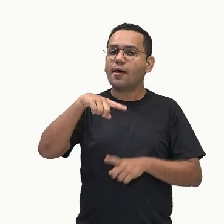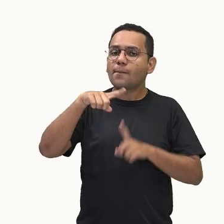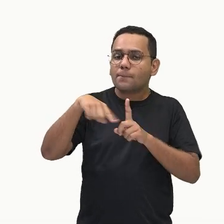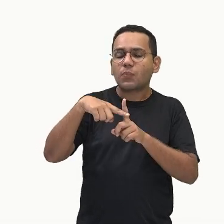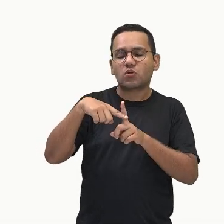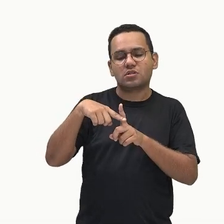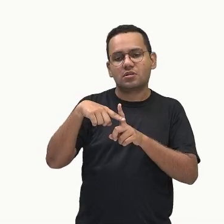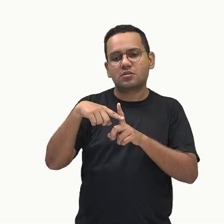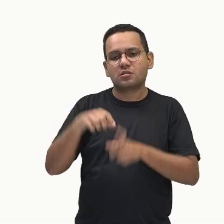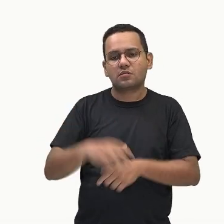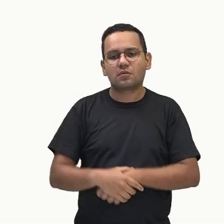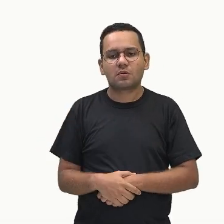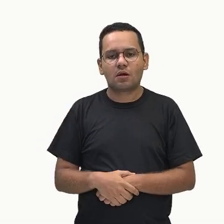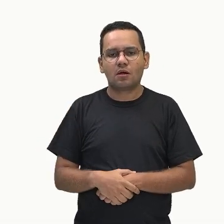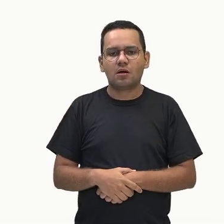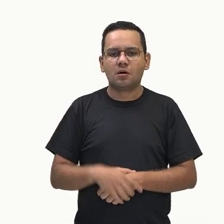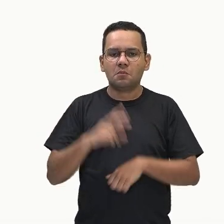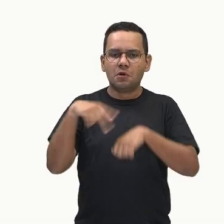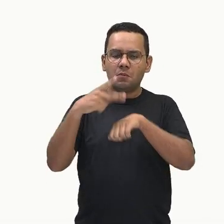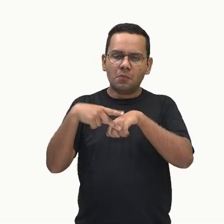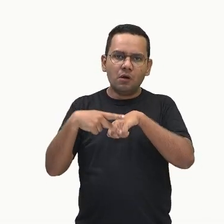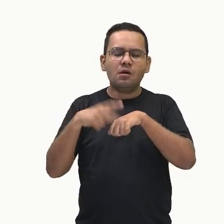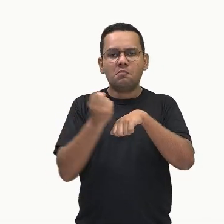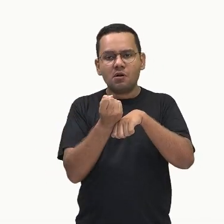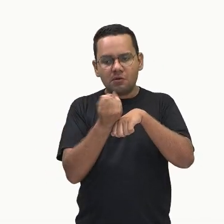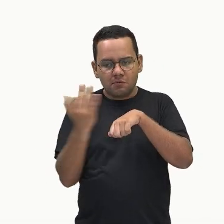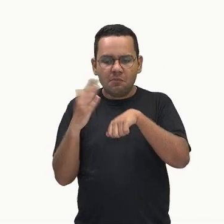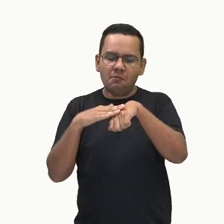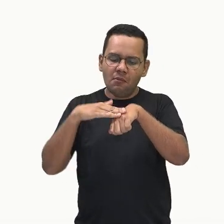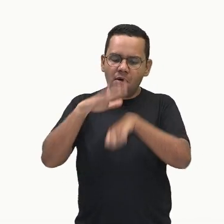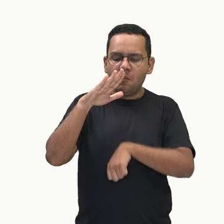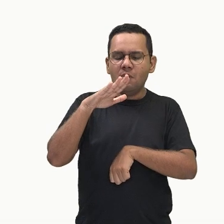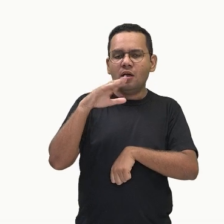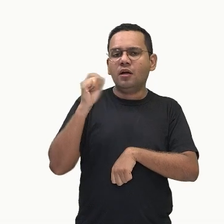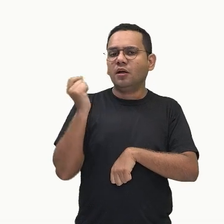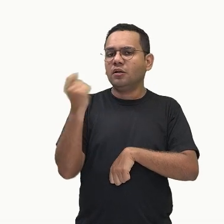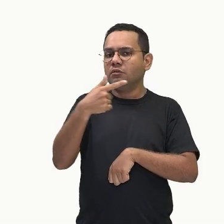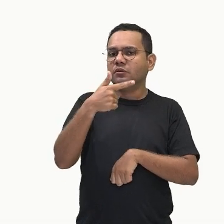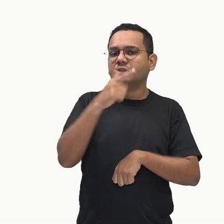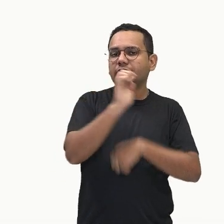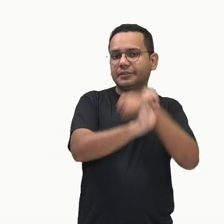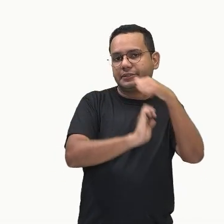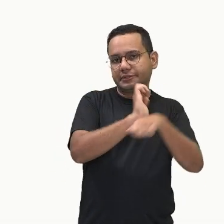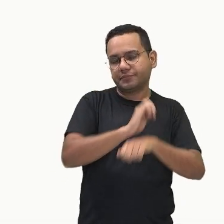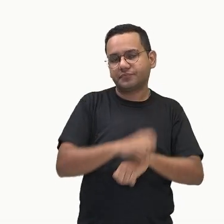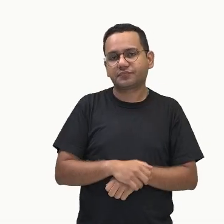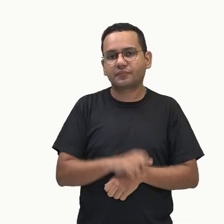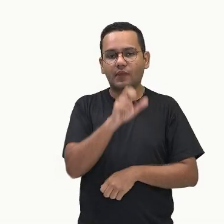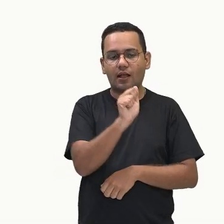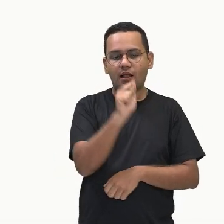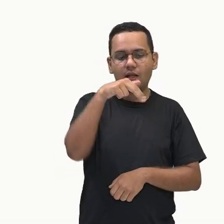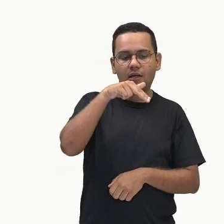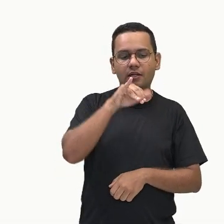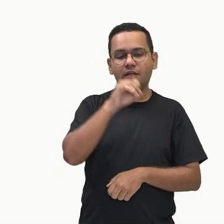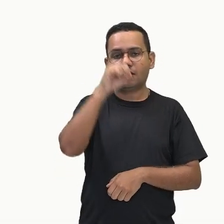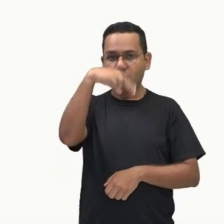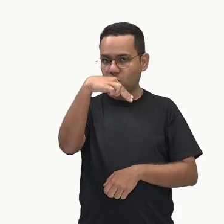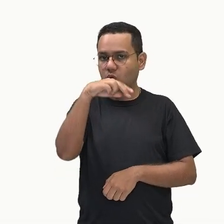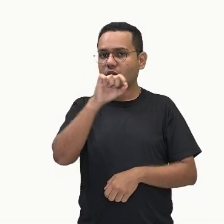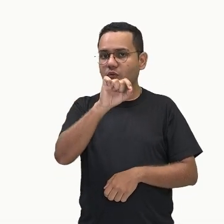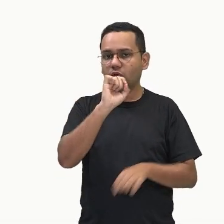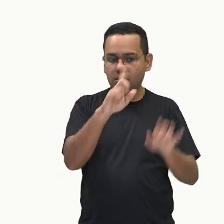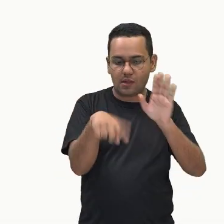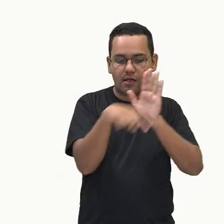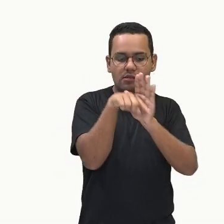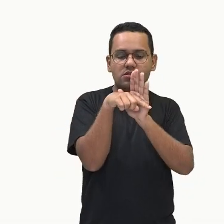prótons, contendo mais prótons do que elétrons. E o ânion é quando o átomo é negativo,